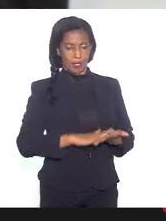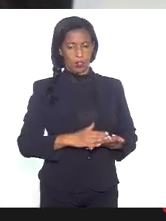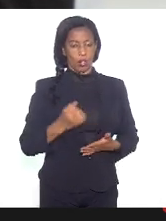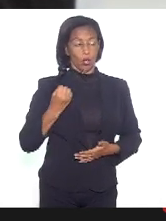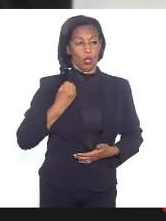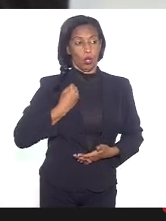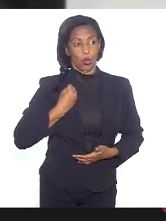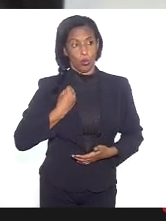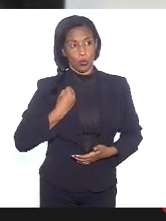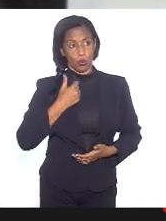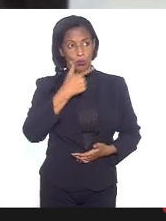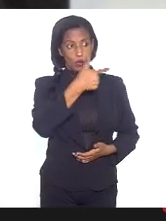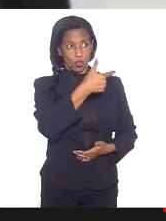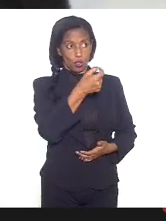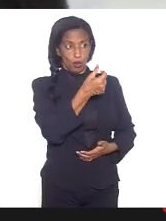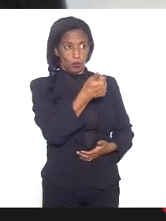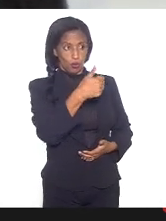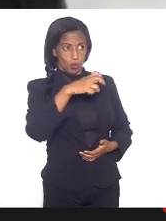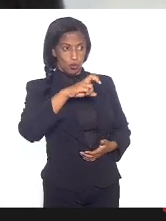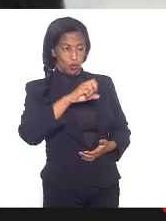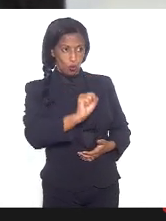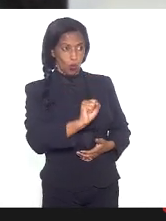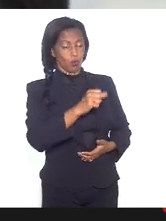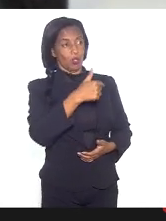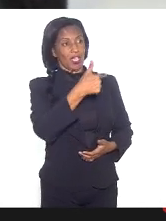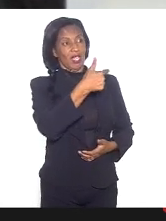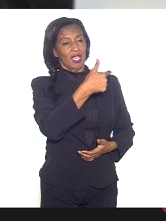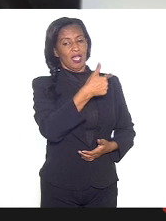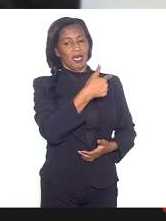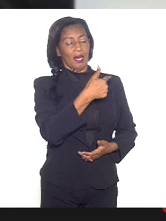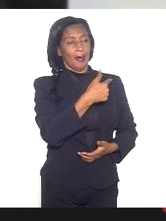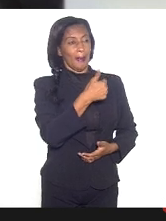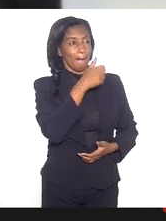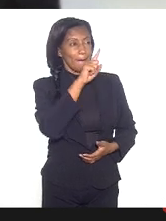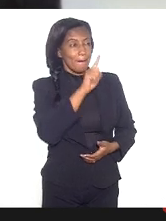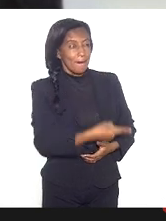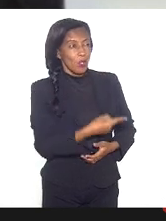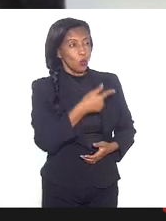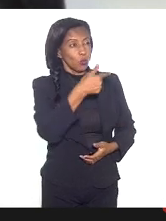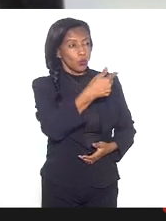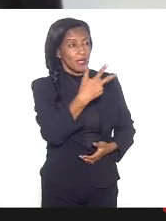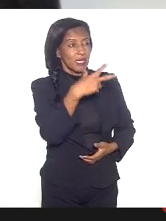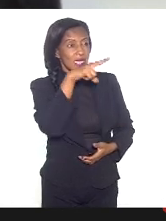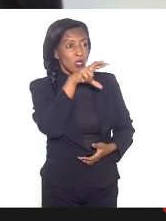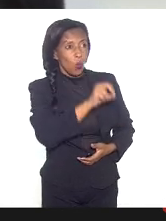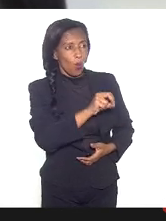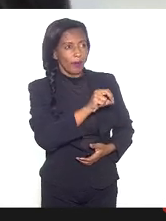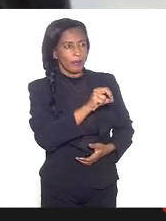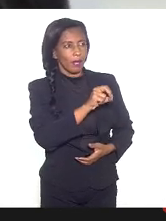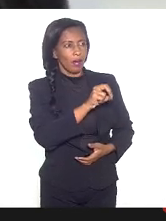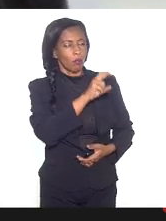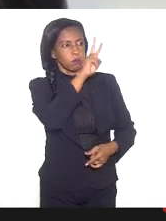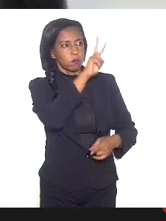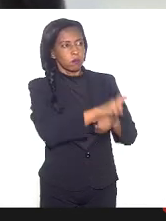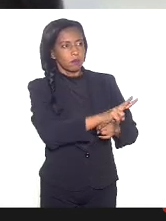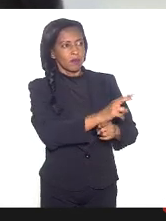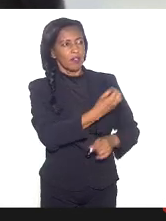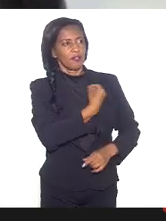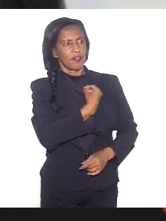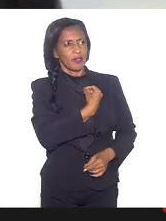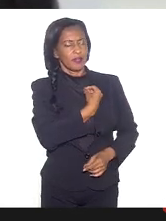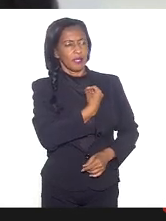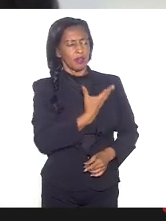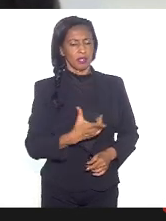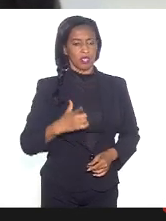eram 1.250, que é o que o senhor está se referindo o tempo inteiro, eram 1.250 salva-vidas, guarda-vidas. Tivemos